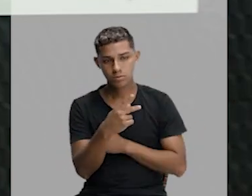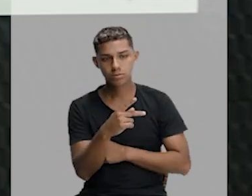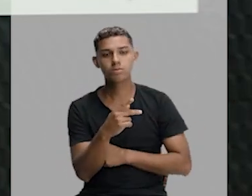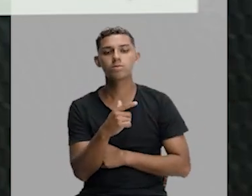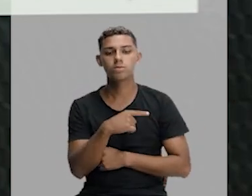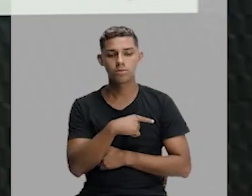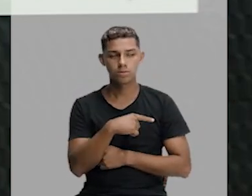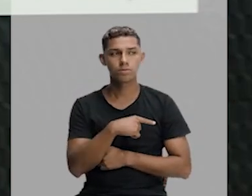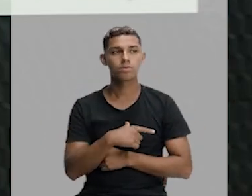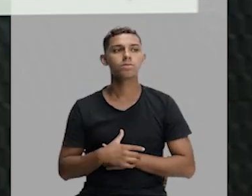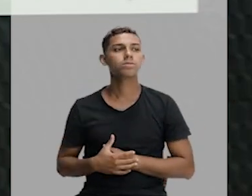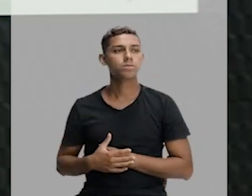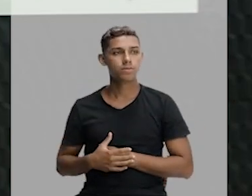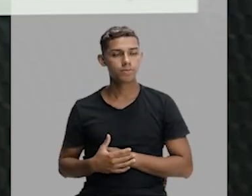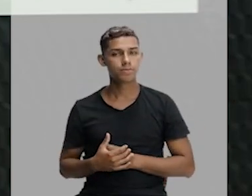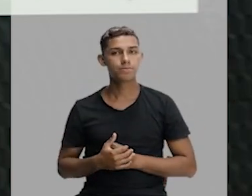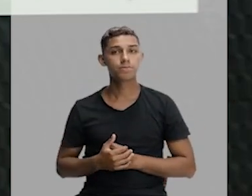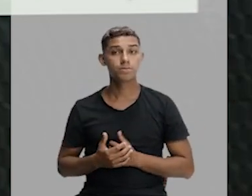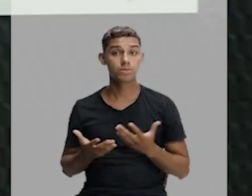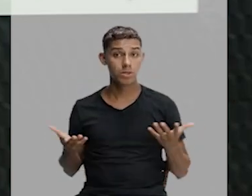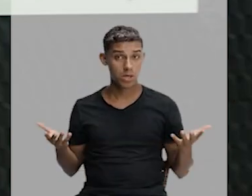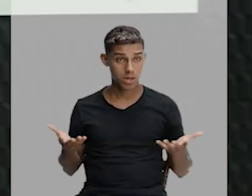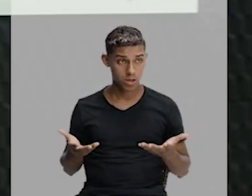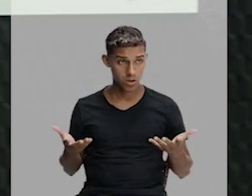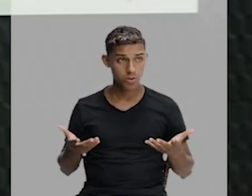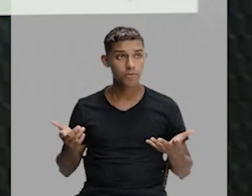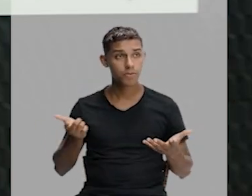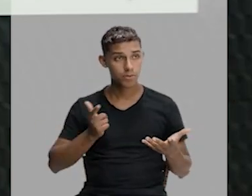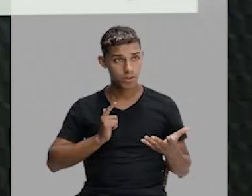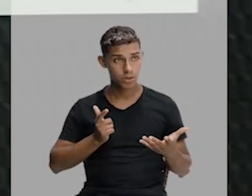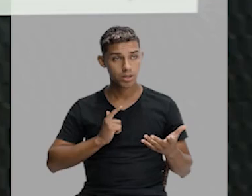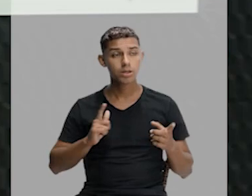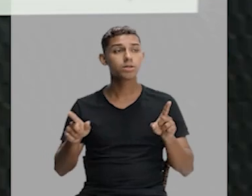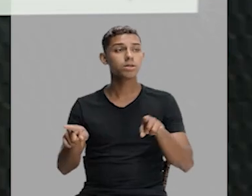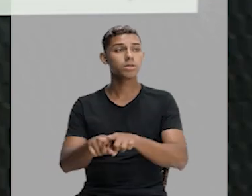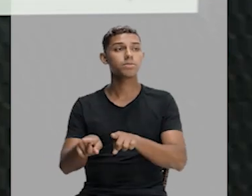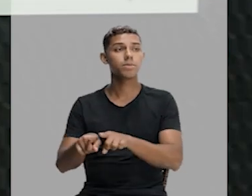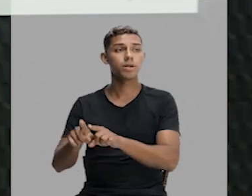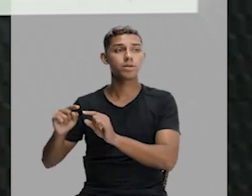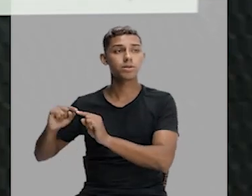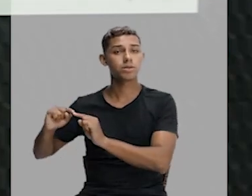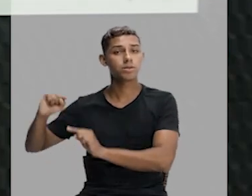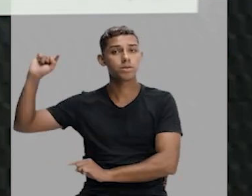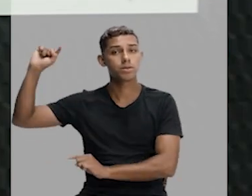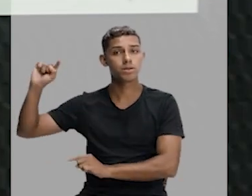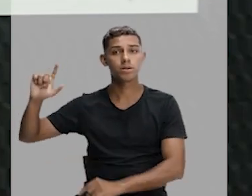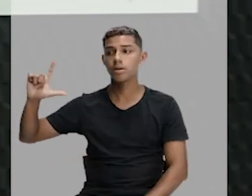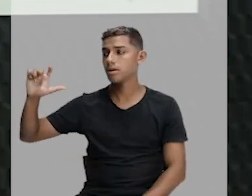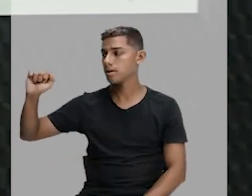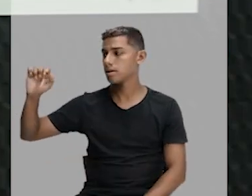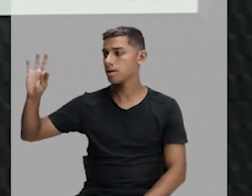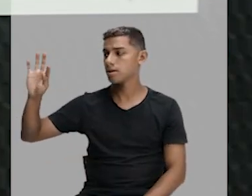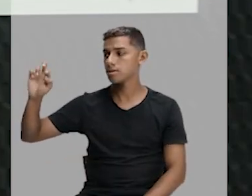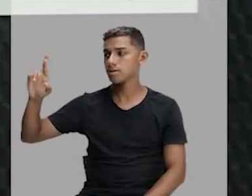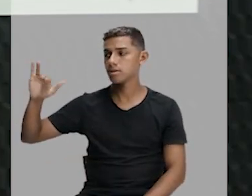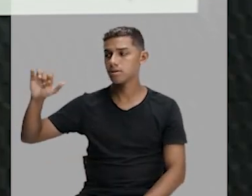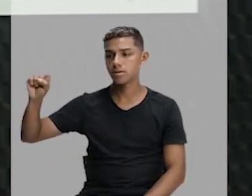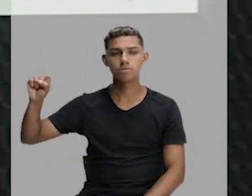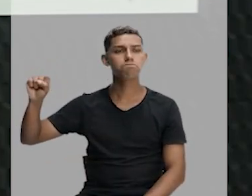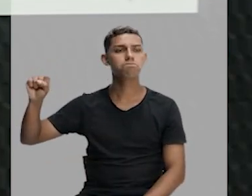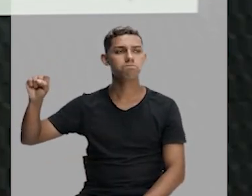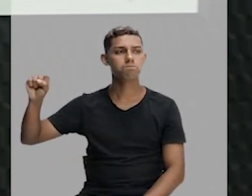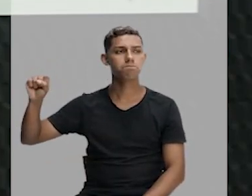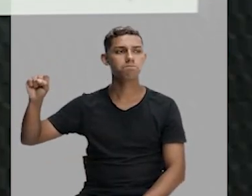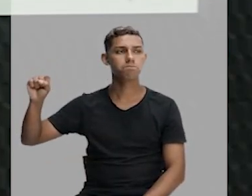pelas arestas da base. Agora, você também tem as arestas laterais. Quais são as arestas